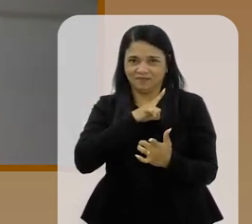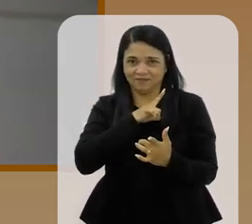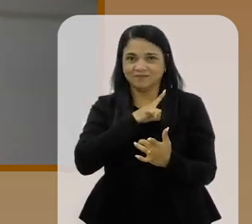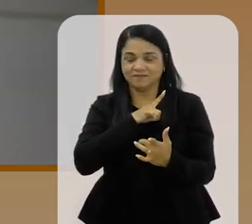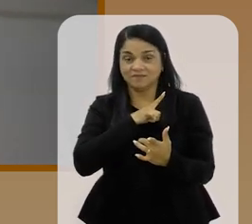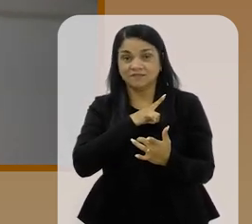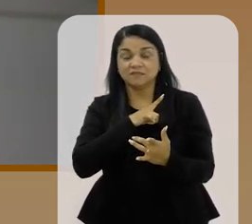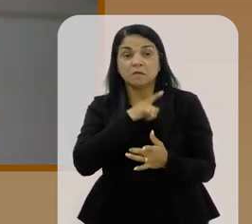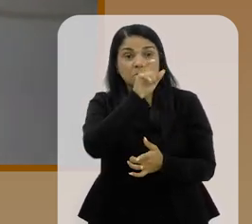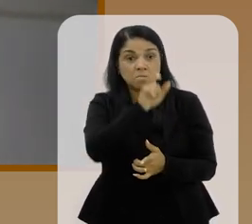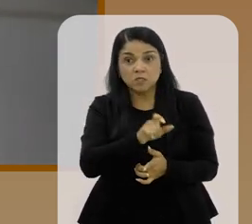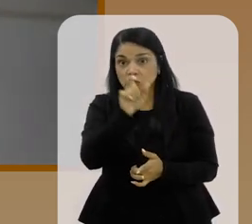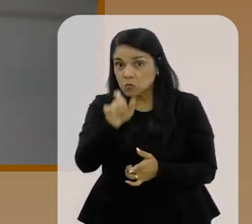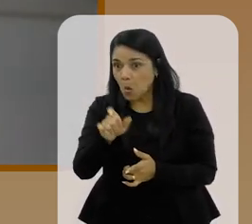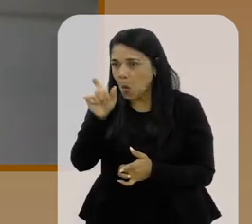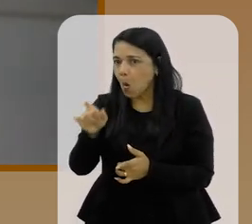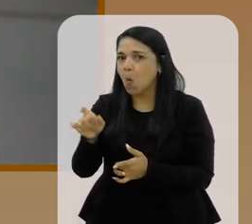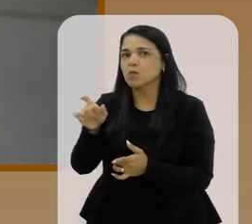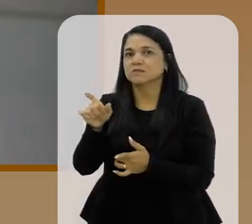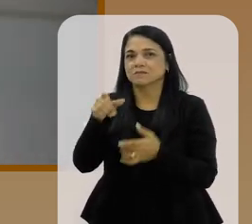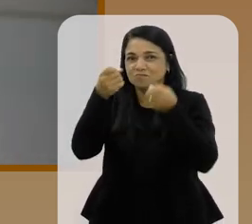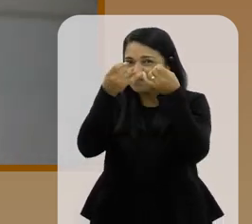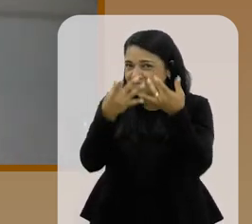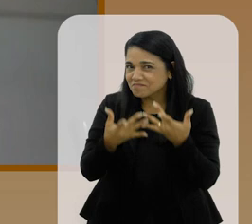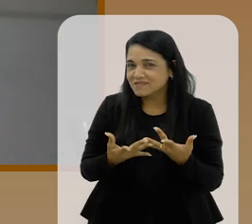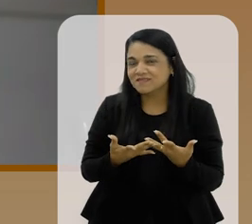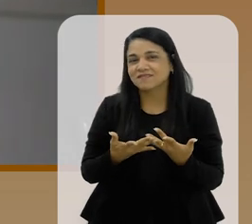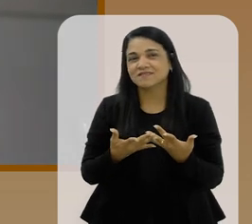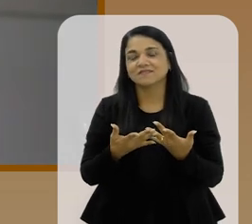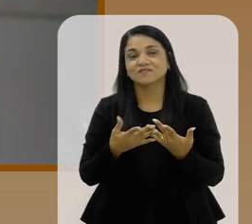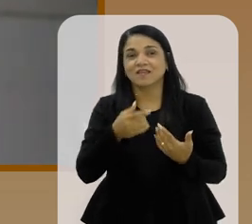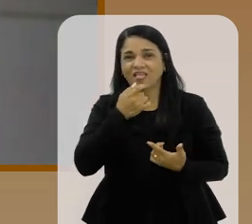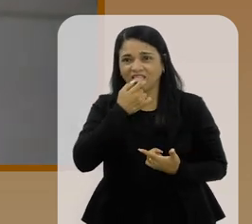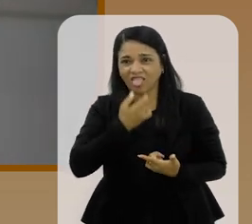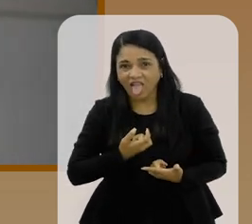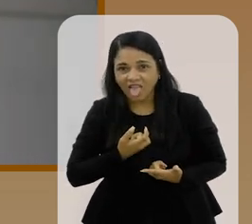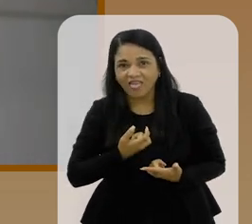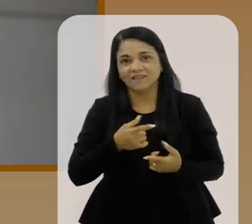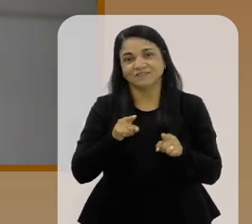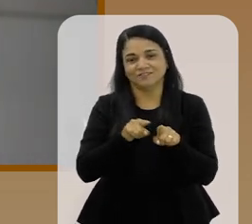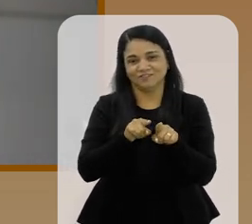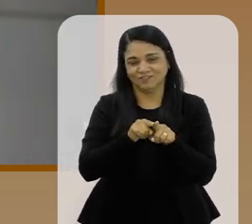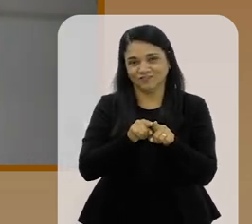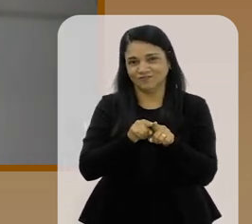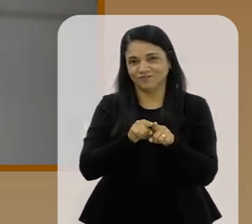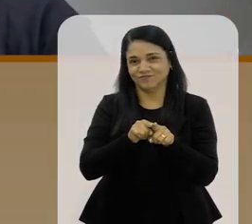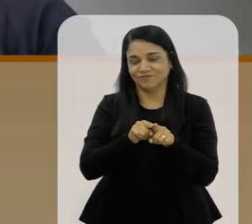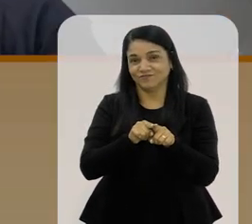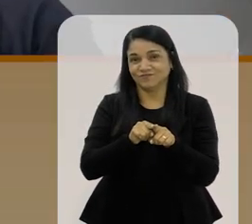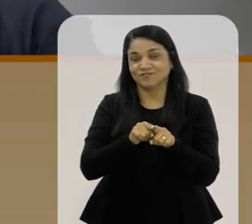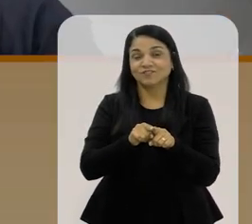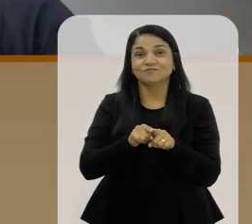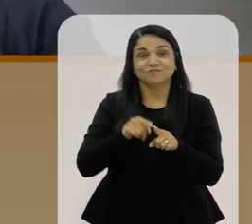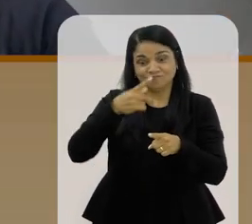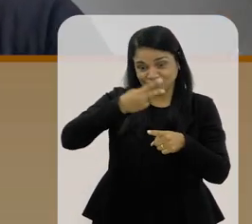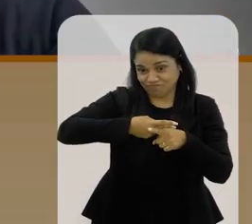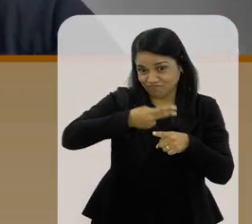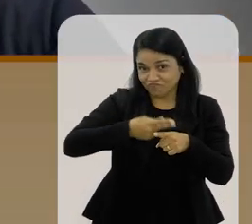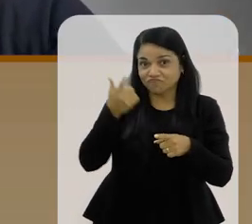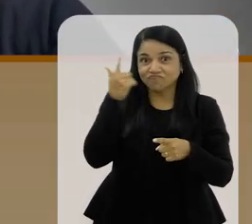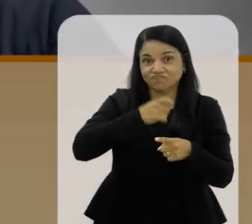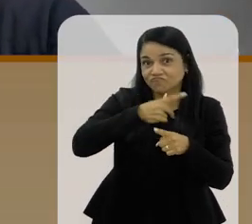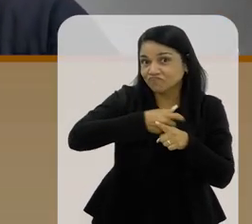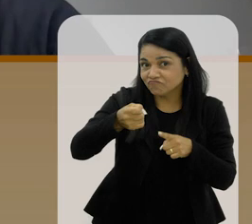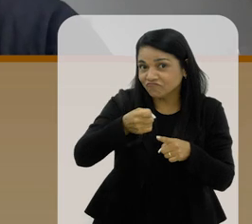contato. E também você fala de pessoas, certo? Você fala de Einstein, você fala de ganhadores do